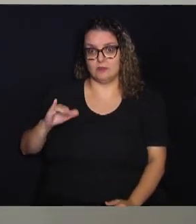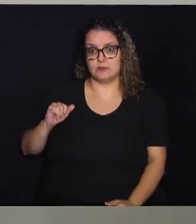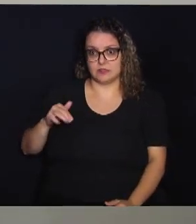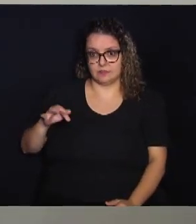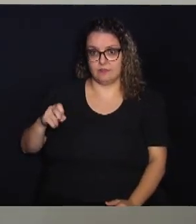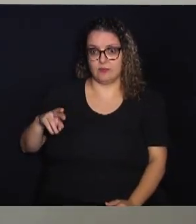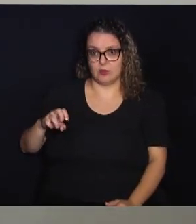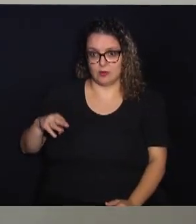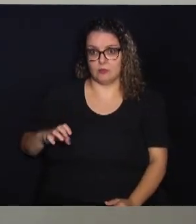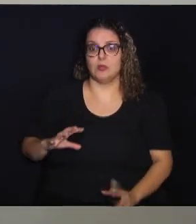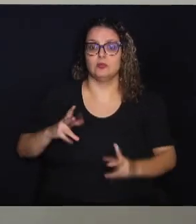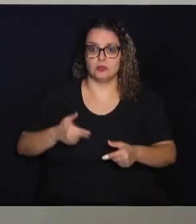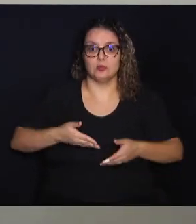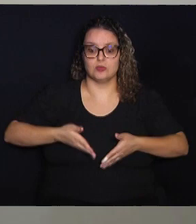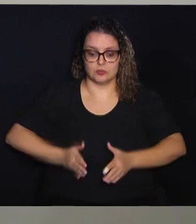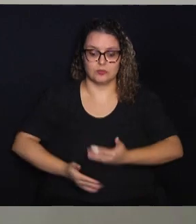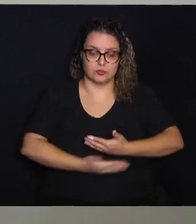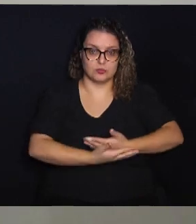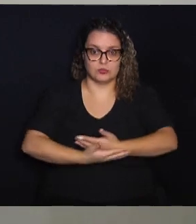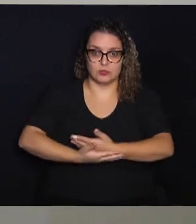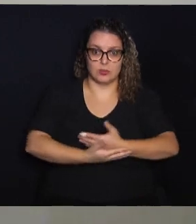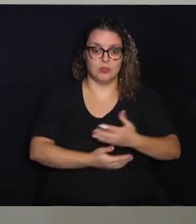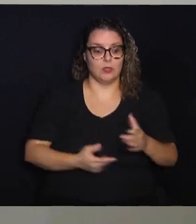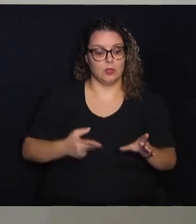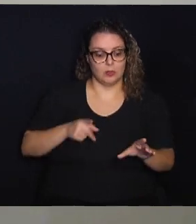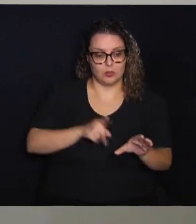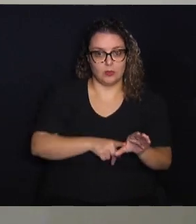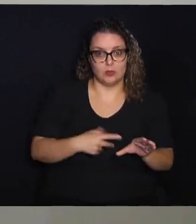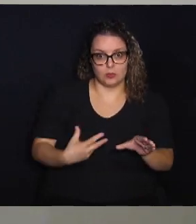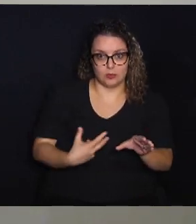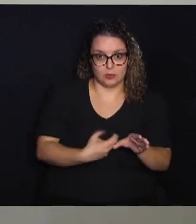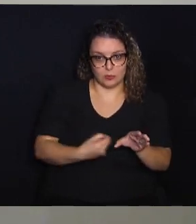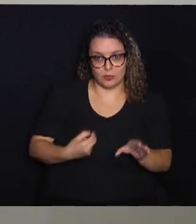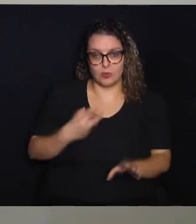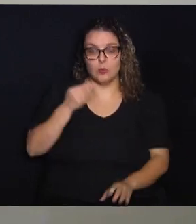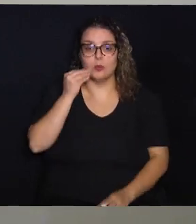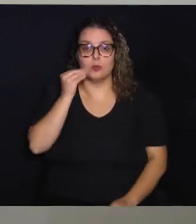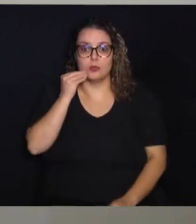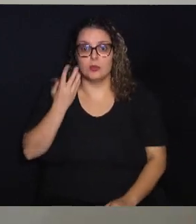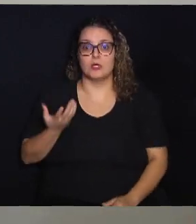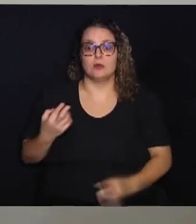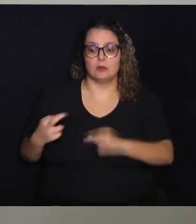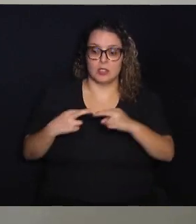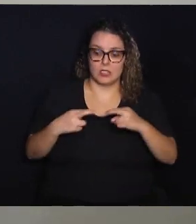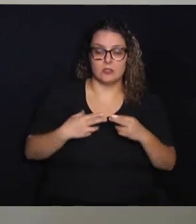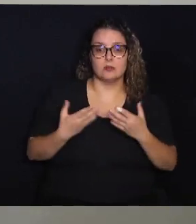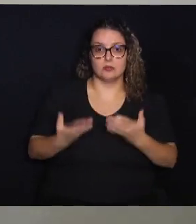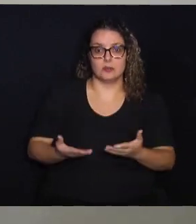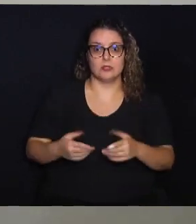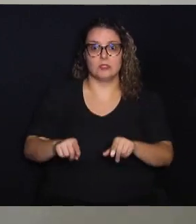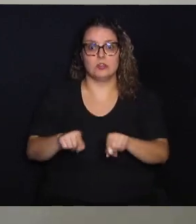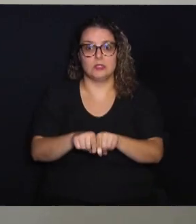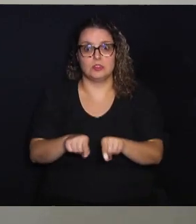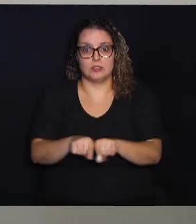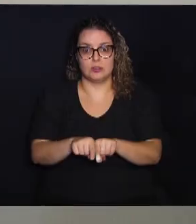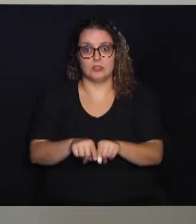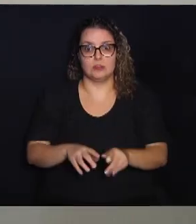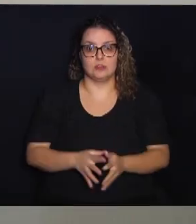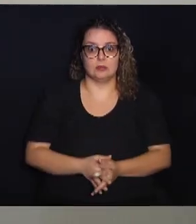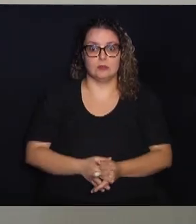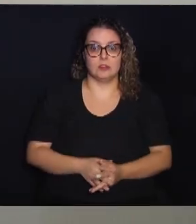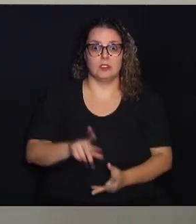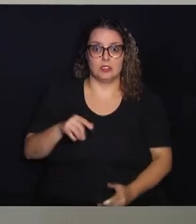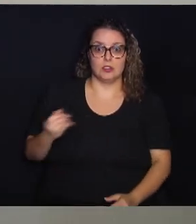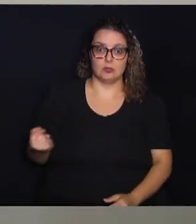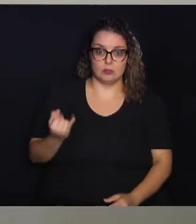todos os bebês que nascem, já inclui essa análise para essa condição. E ele é muito